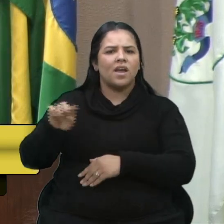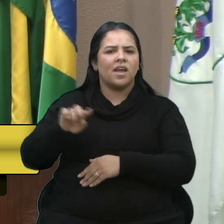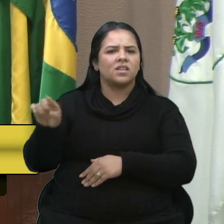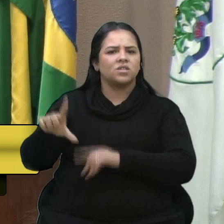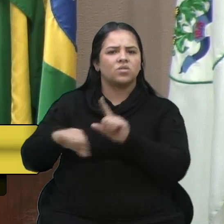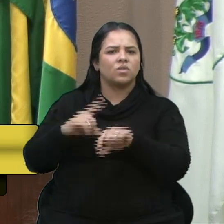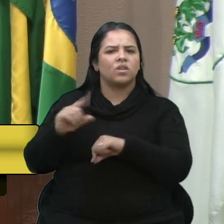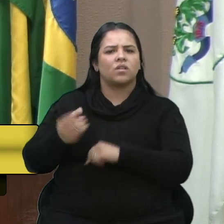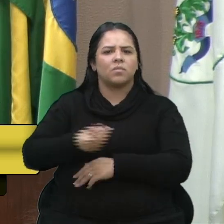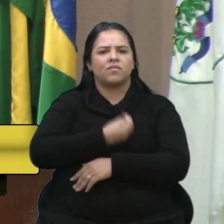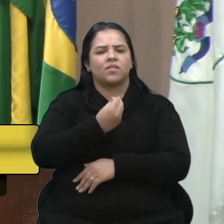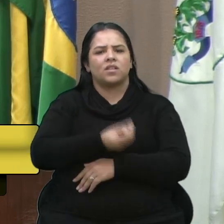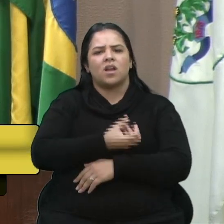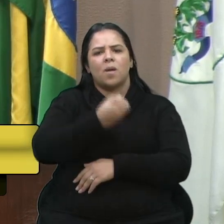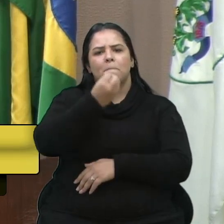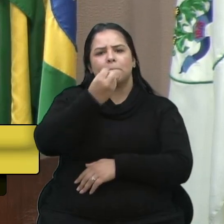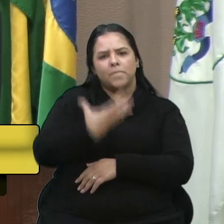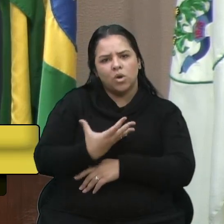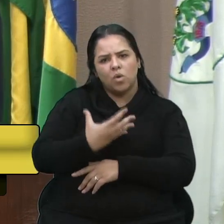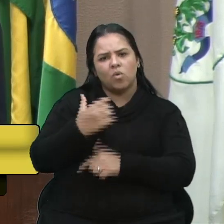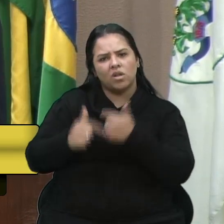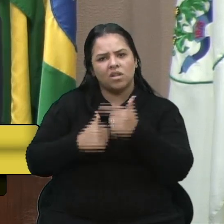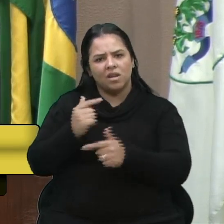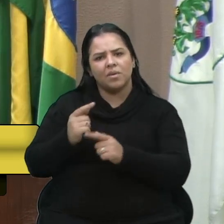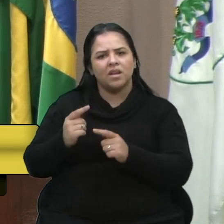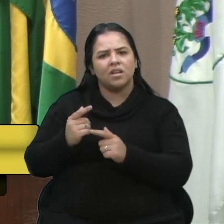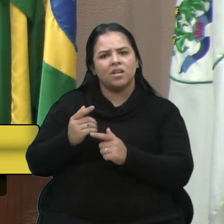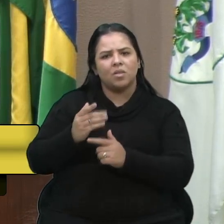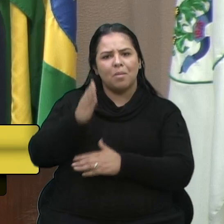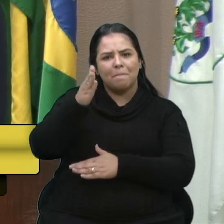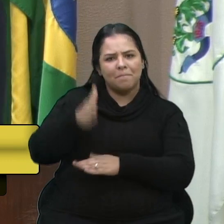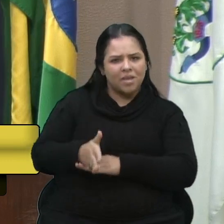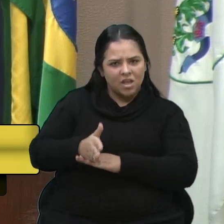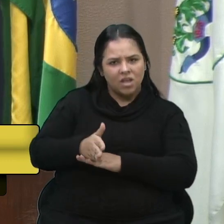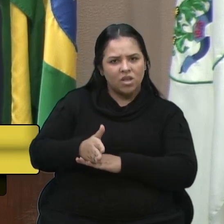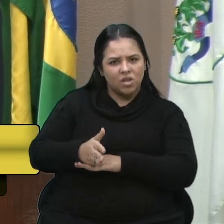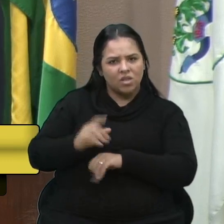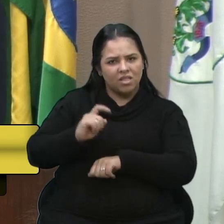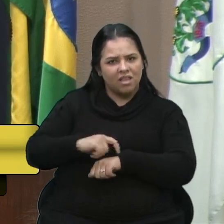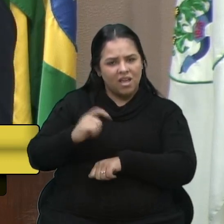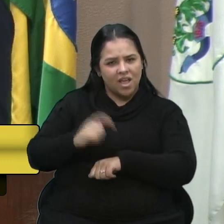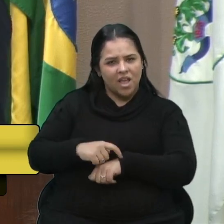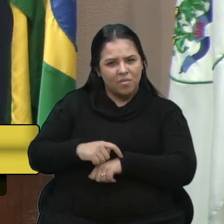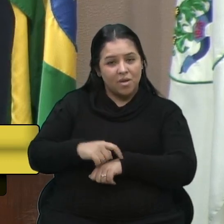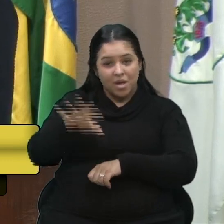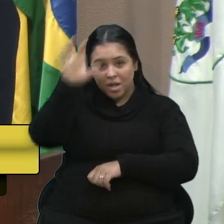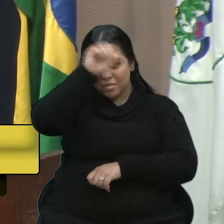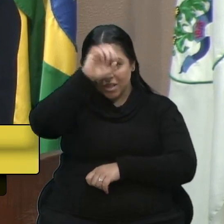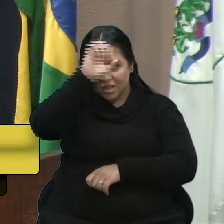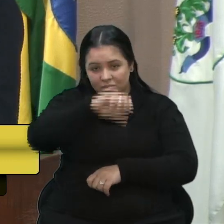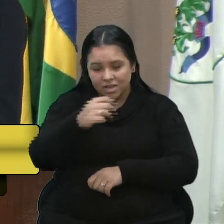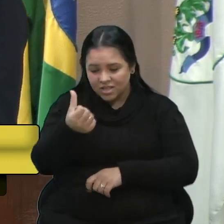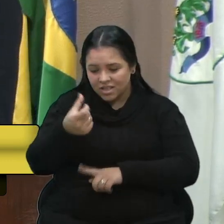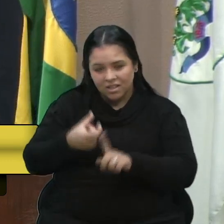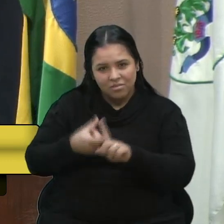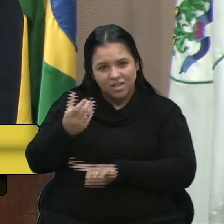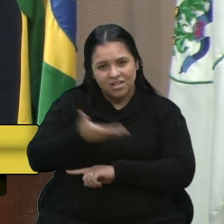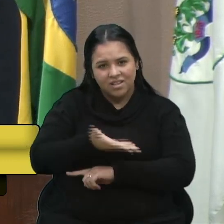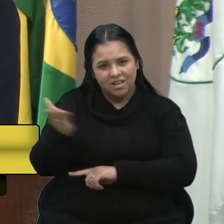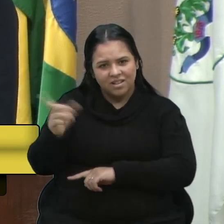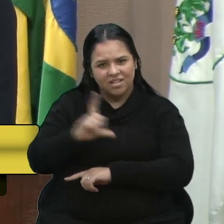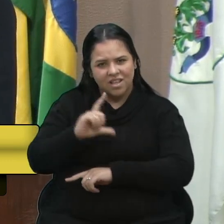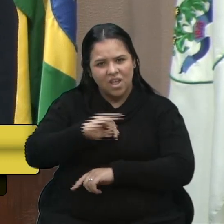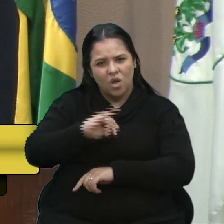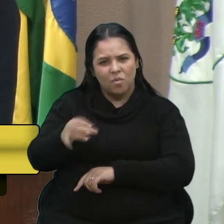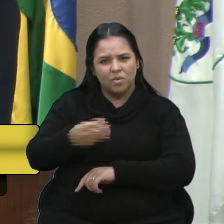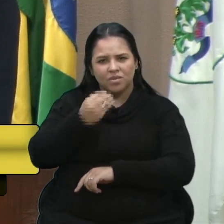vendinha do lado de casa, trabalhando meio turno, ganhando 700, 600, aprendendo, para daqui 6 meses eles terem a